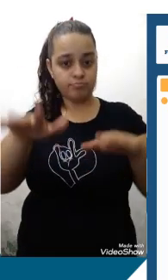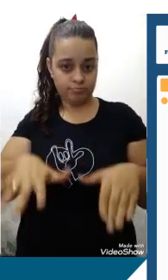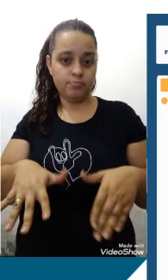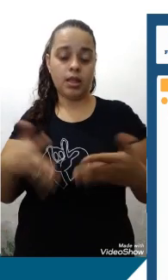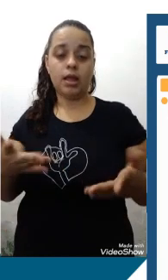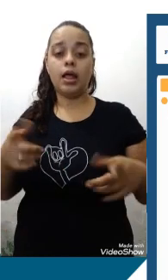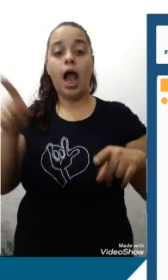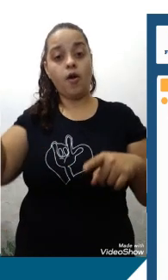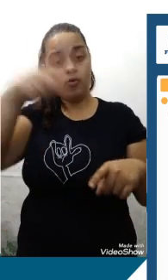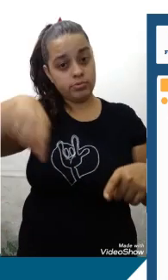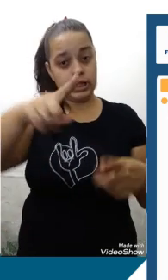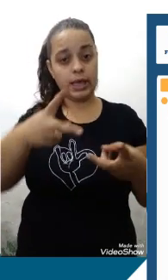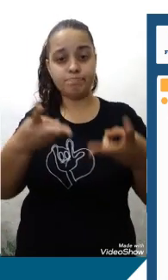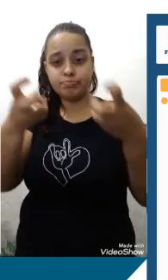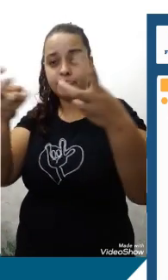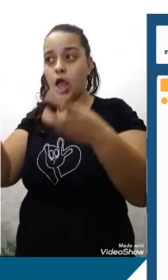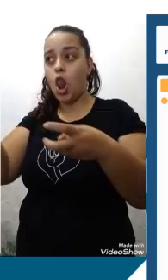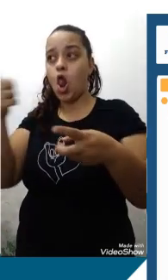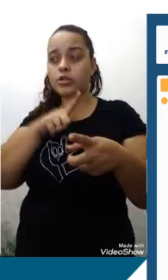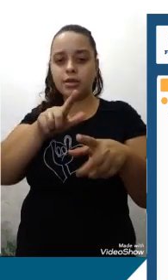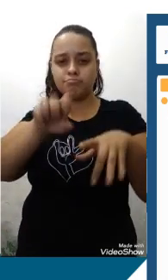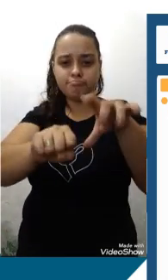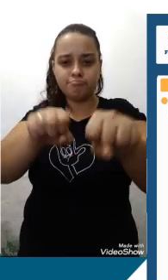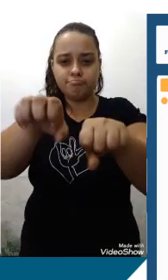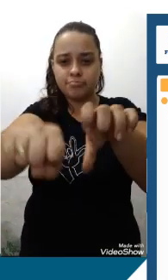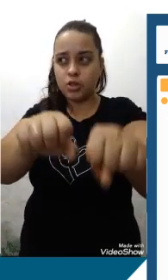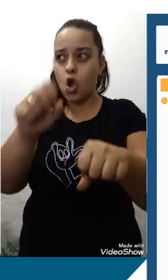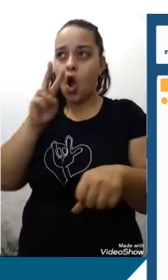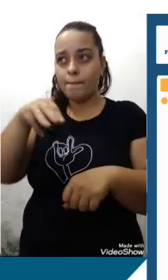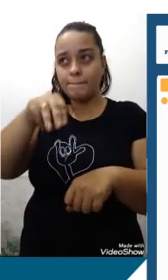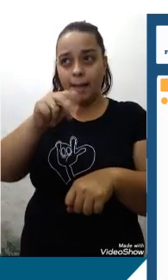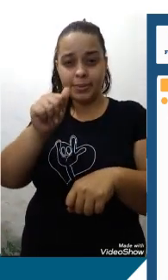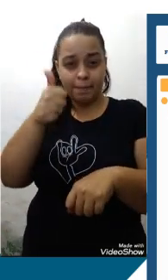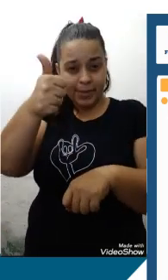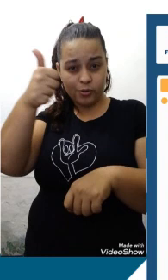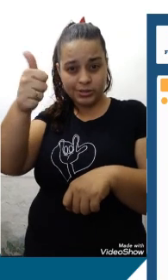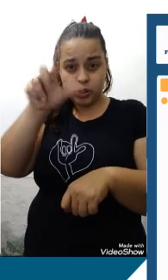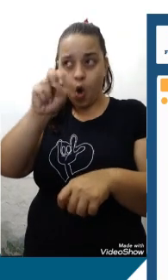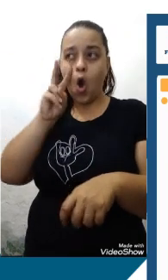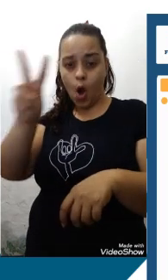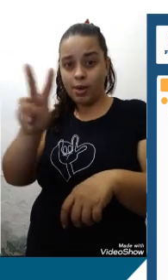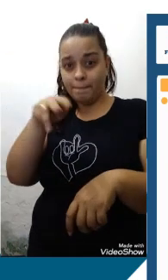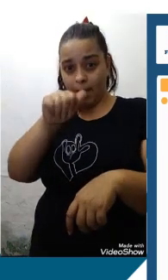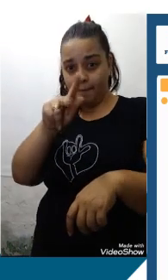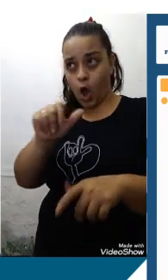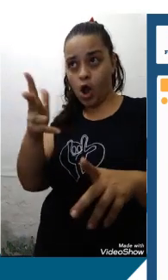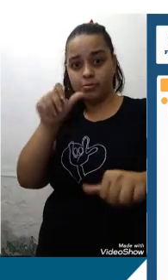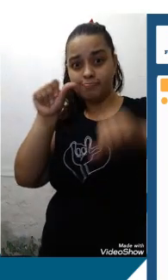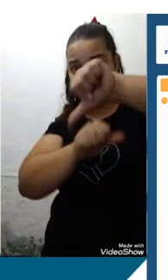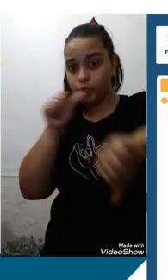Agora, mais do que isso, repara que eles continuam avançando. Esse mapa é de 1150, vamos fazer uma pausa, eu vou trocar agora o mapa rapidinho, presta